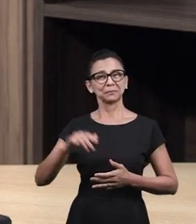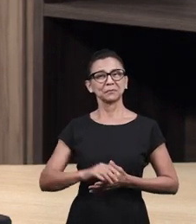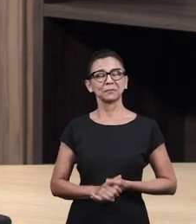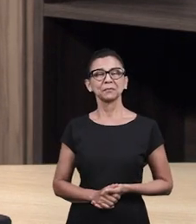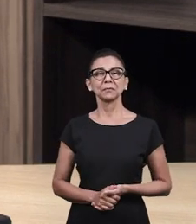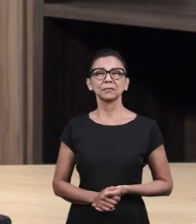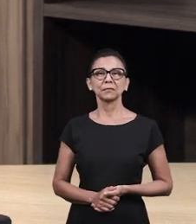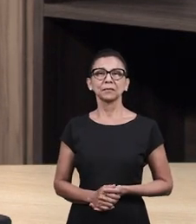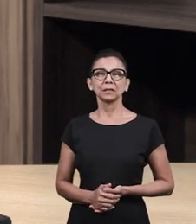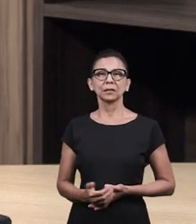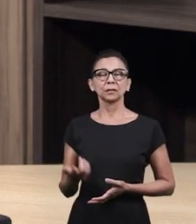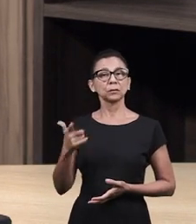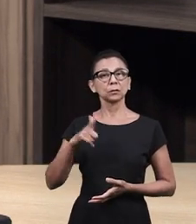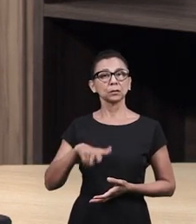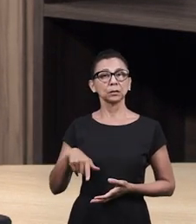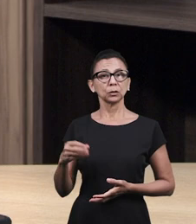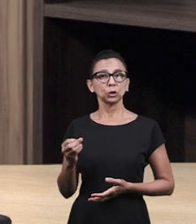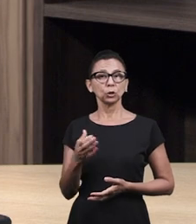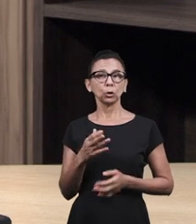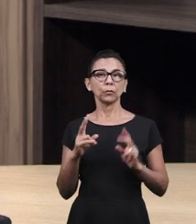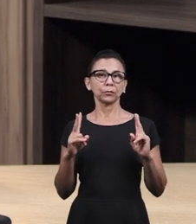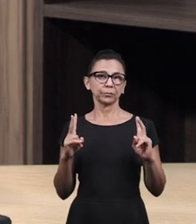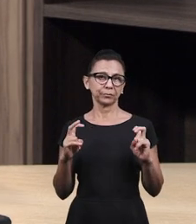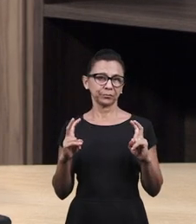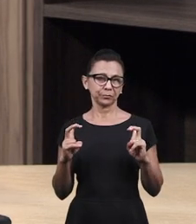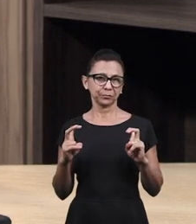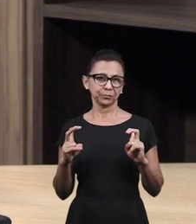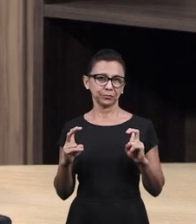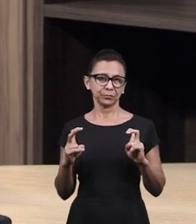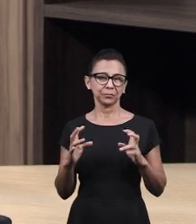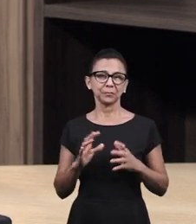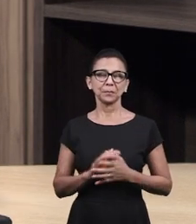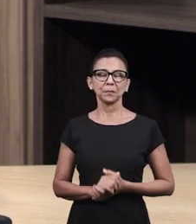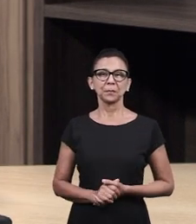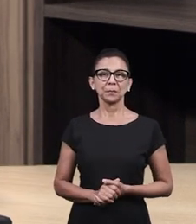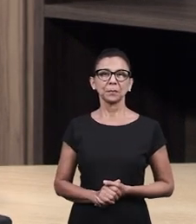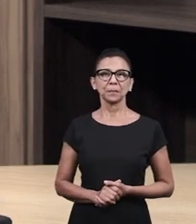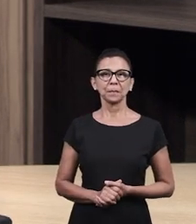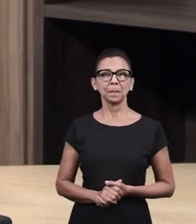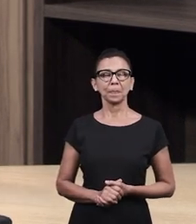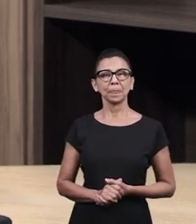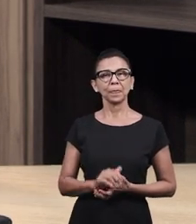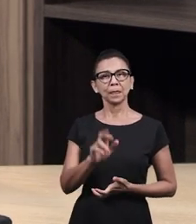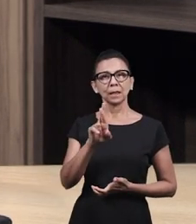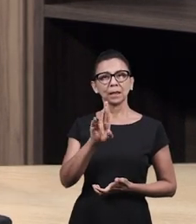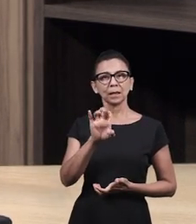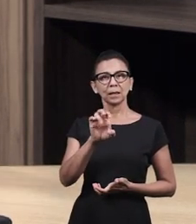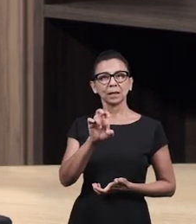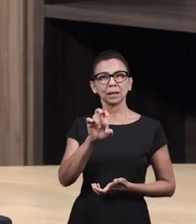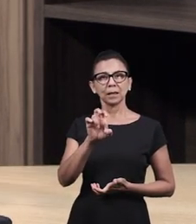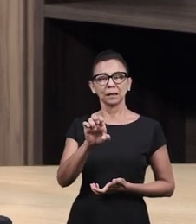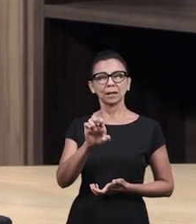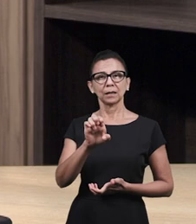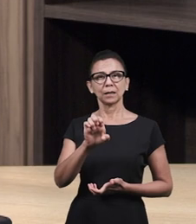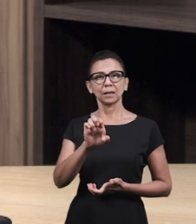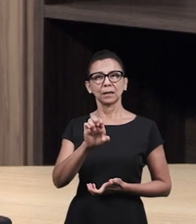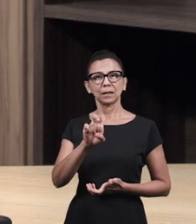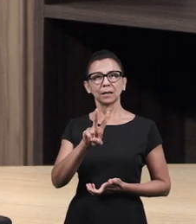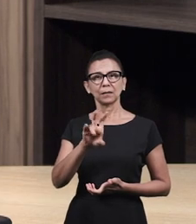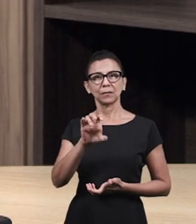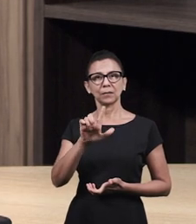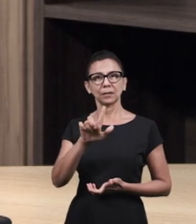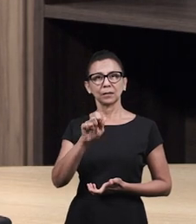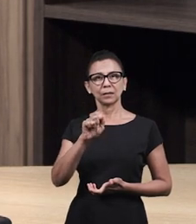estamos começando mais um novo tema, e o tema que nós vamos abordar a partir de hoje é a revelação. E